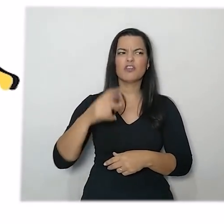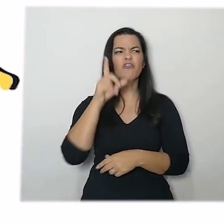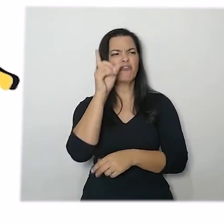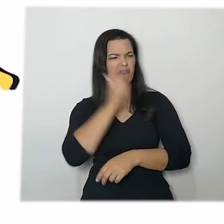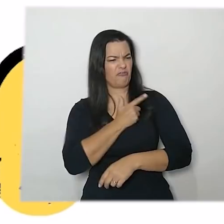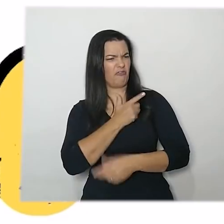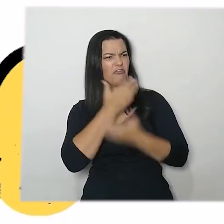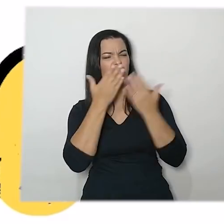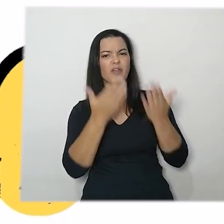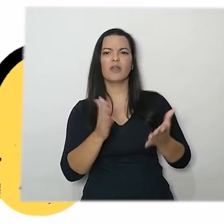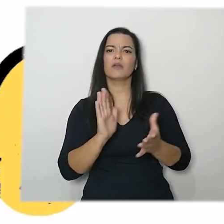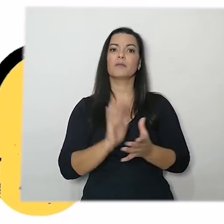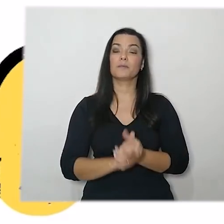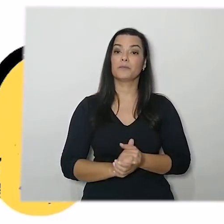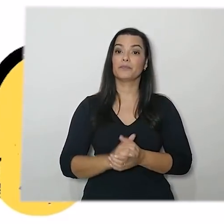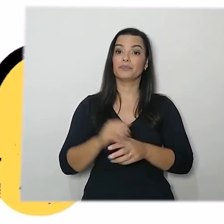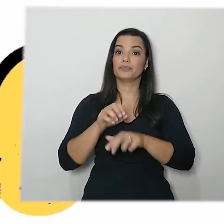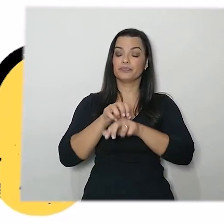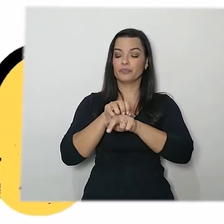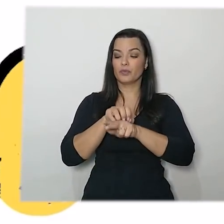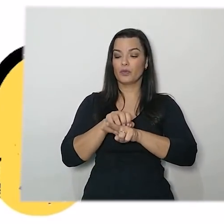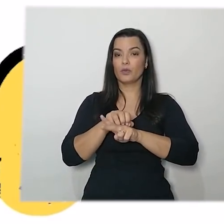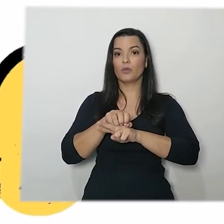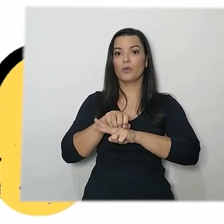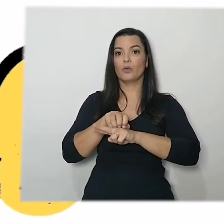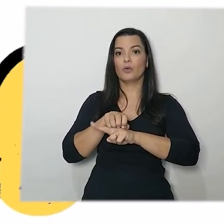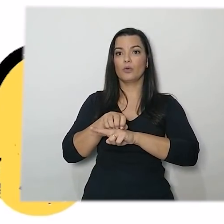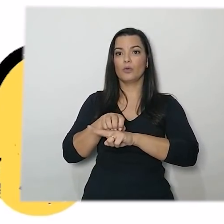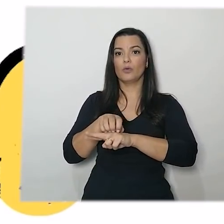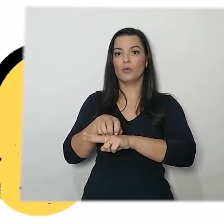O senhor Caracol ainda quis fazer um discurso.